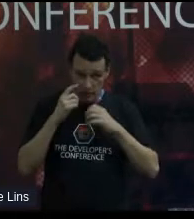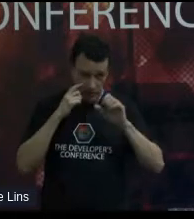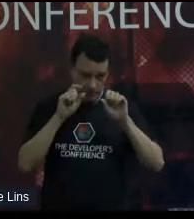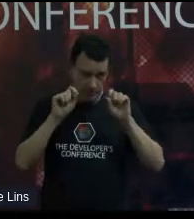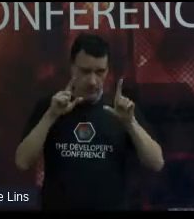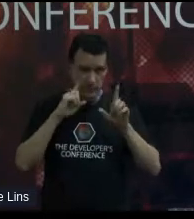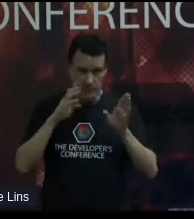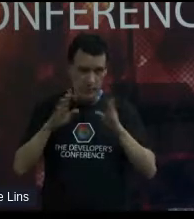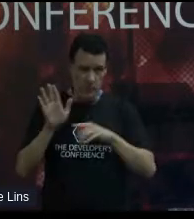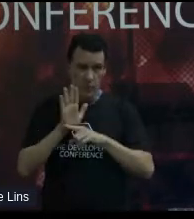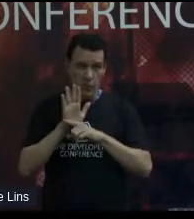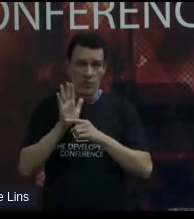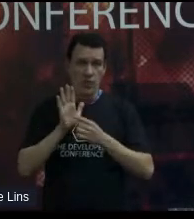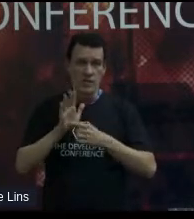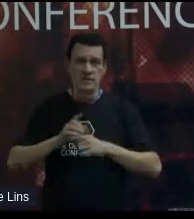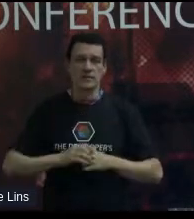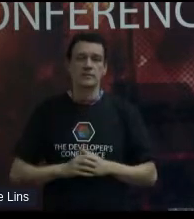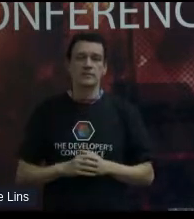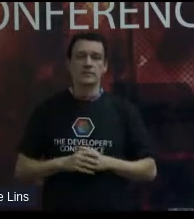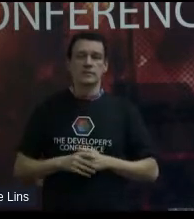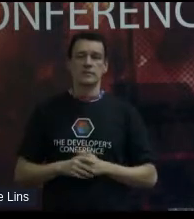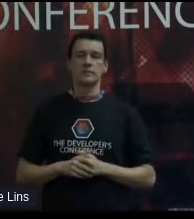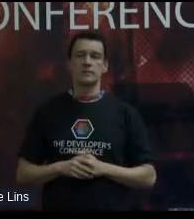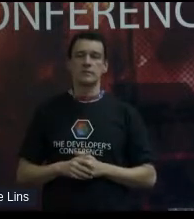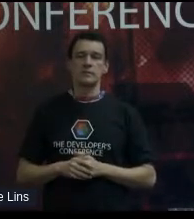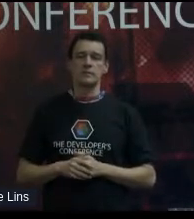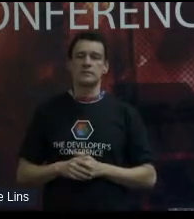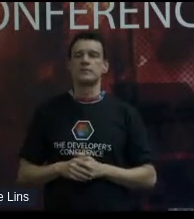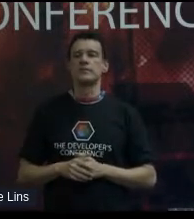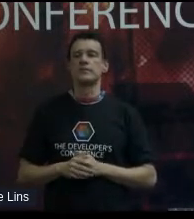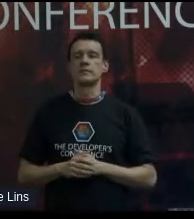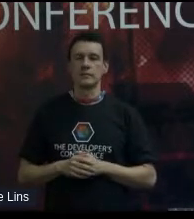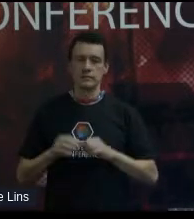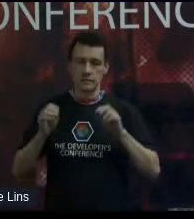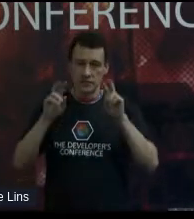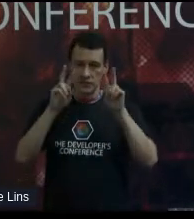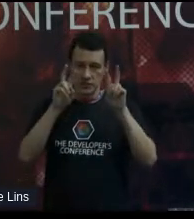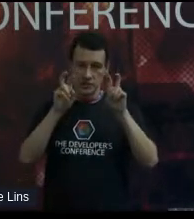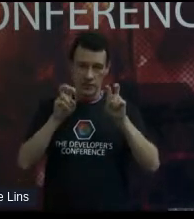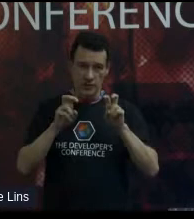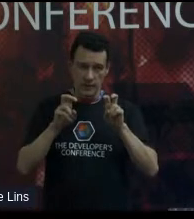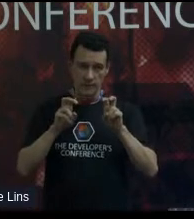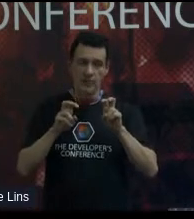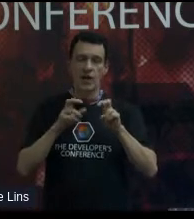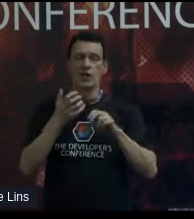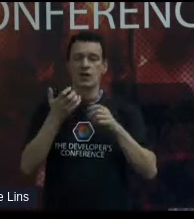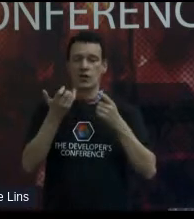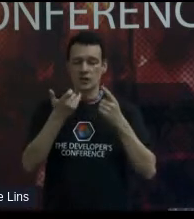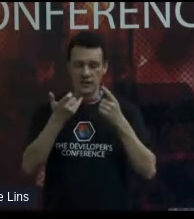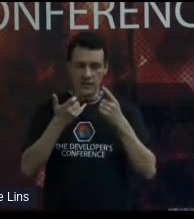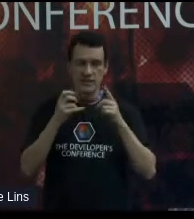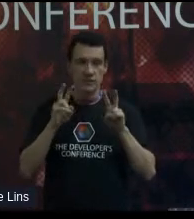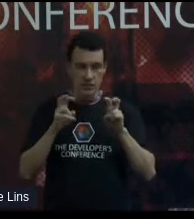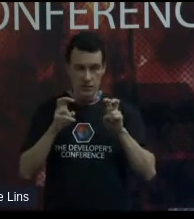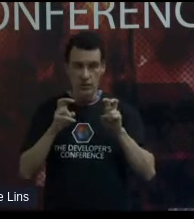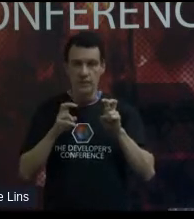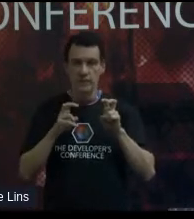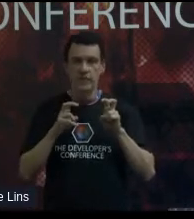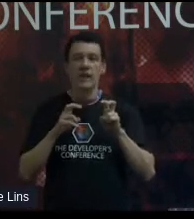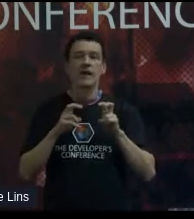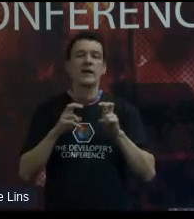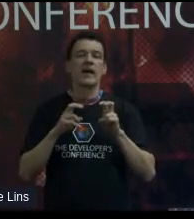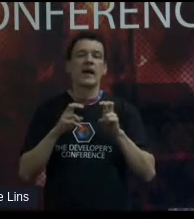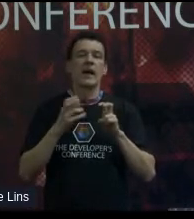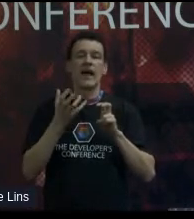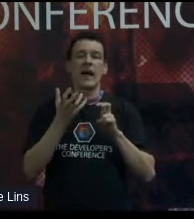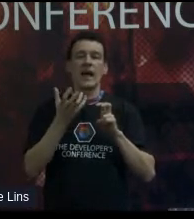Botão voltar. Containers. Títulos. Notificações. Título. Receber notificações no